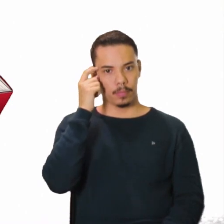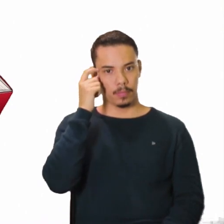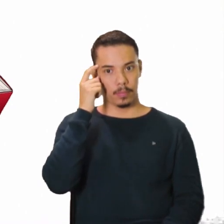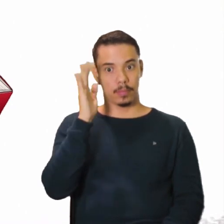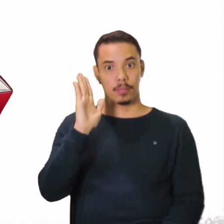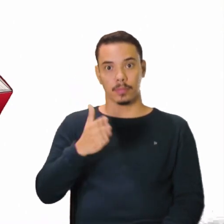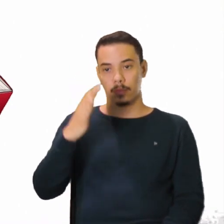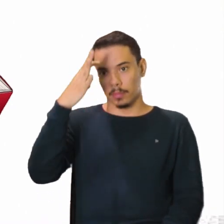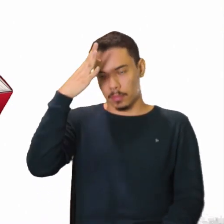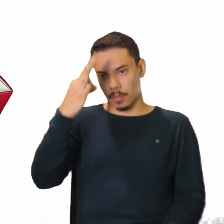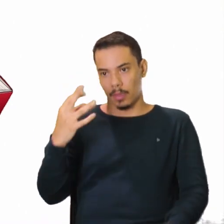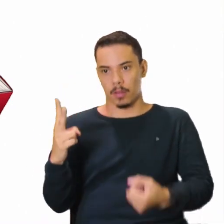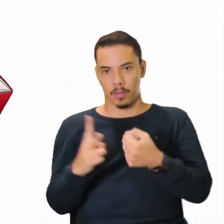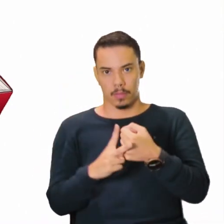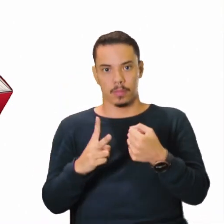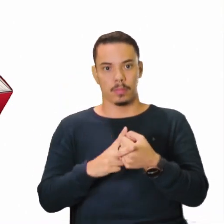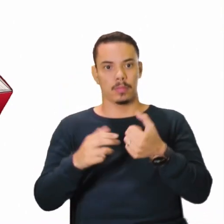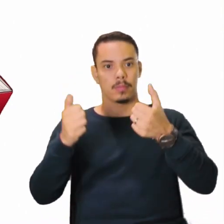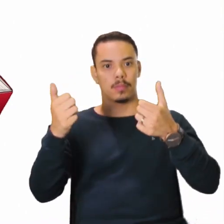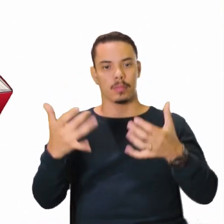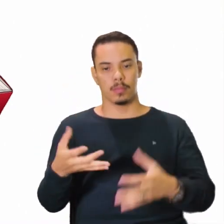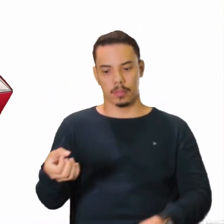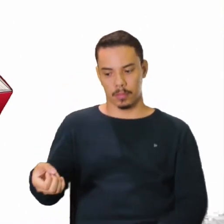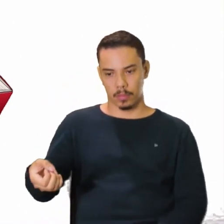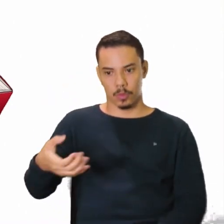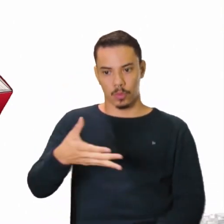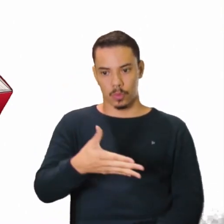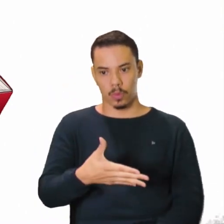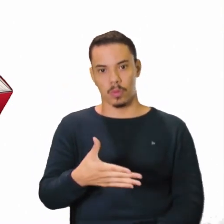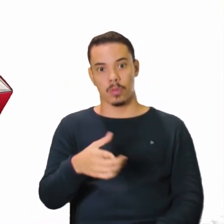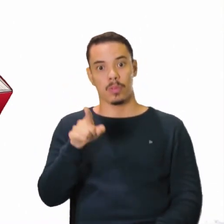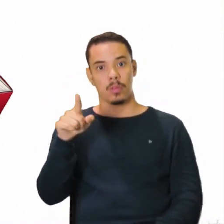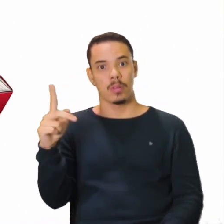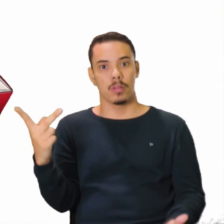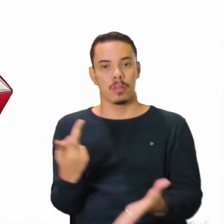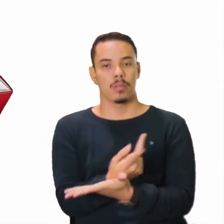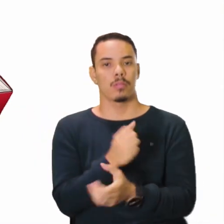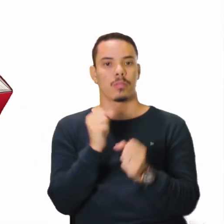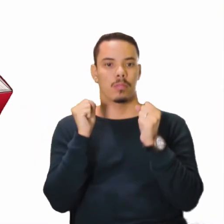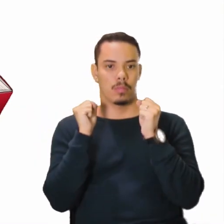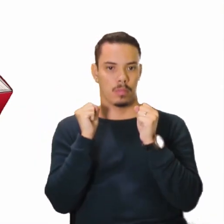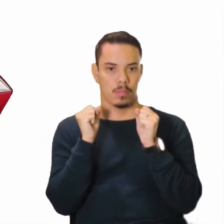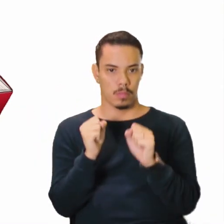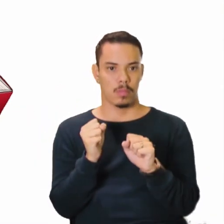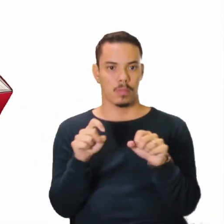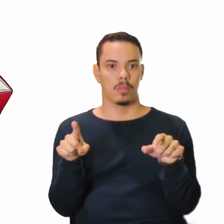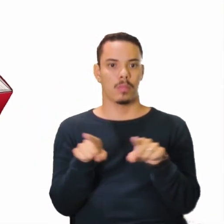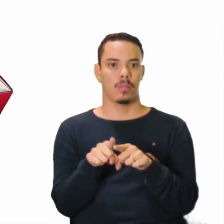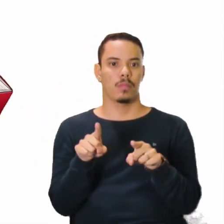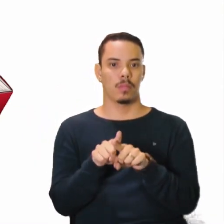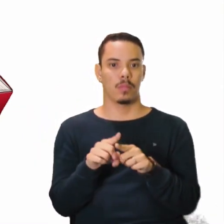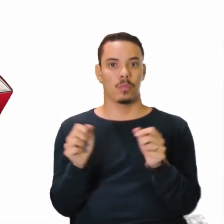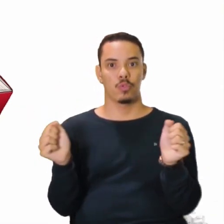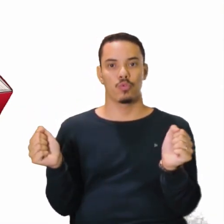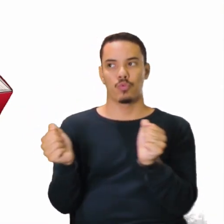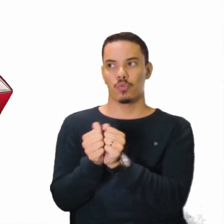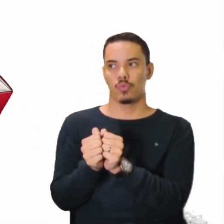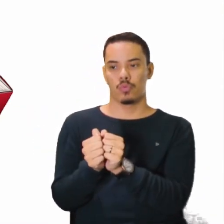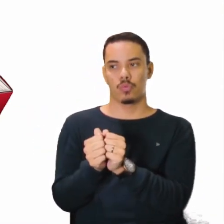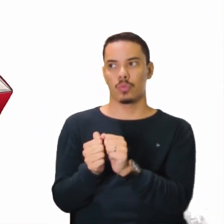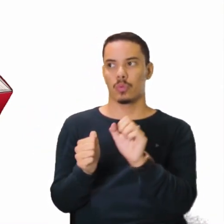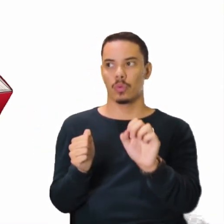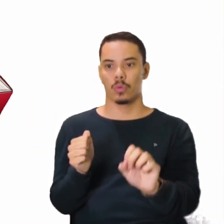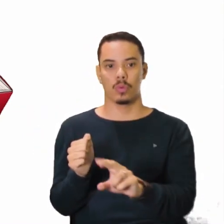verbo presente, ele indica um fato atual. E esse fato, ele pode acontecer, pode ser simultâneo